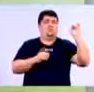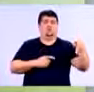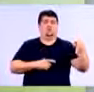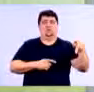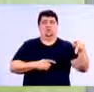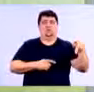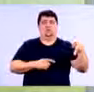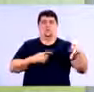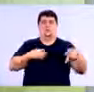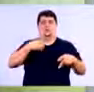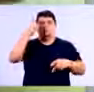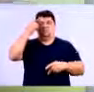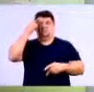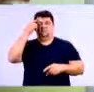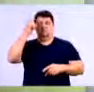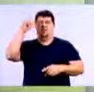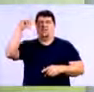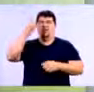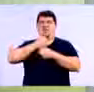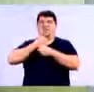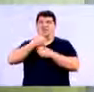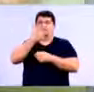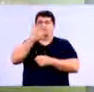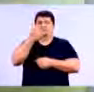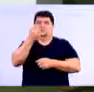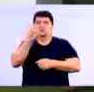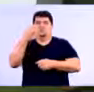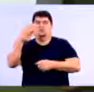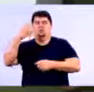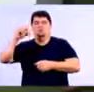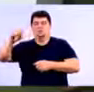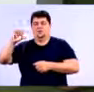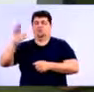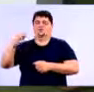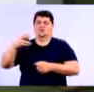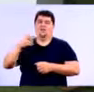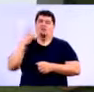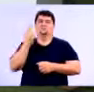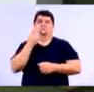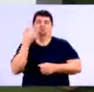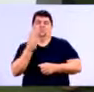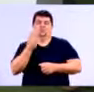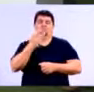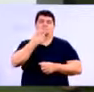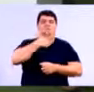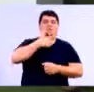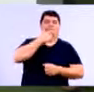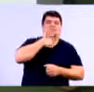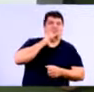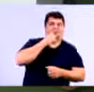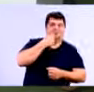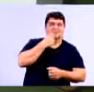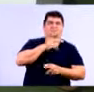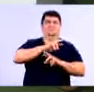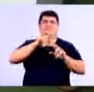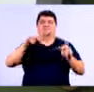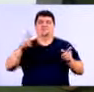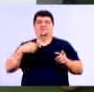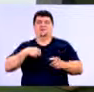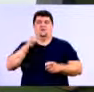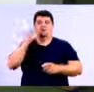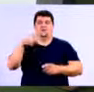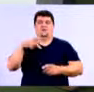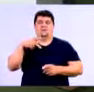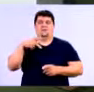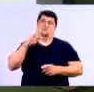em 2039 eu já vou estar tomando um suco com um pão de queijo, né? Mas assim, eu pretendo me aposentar lá